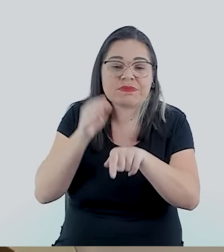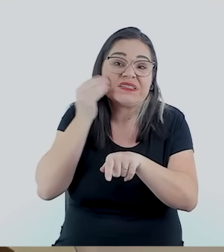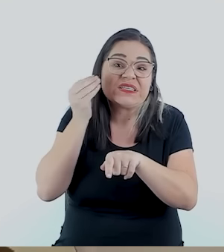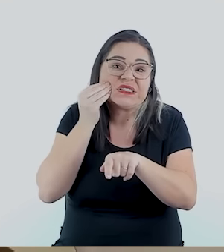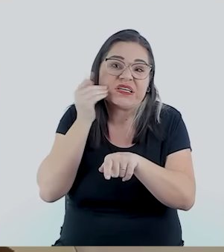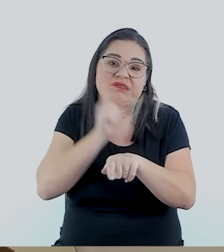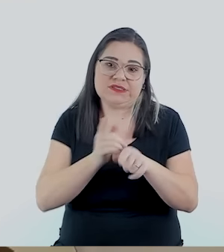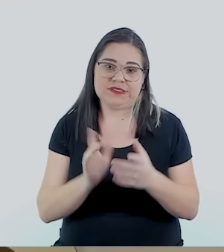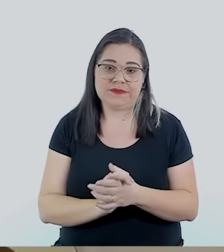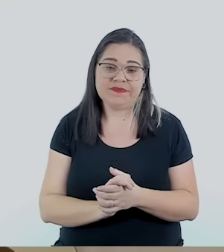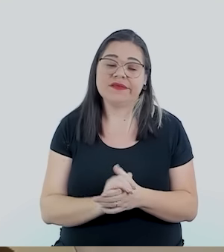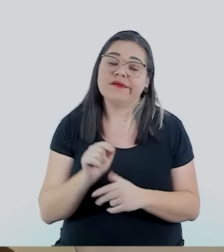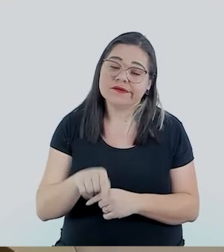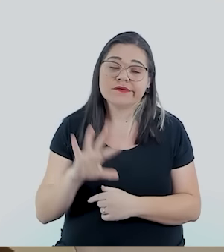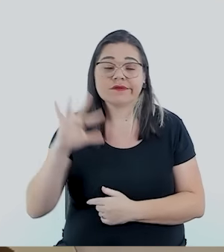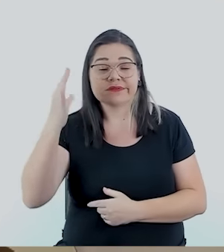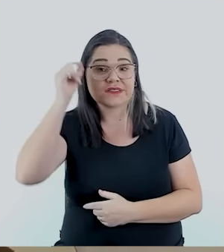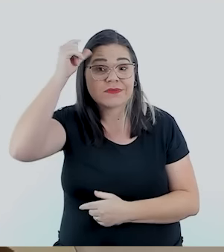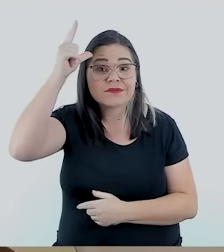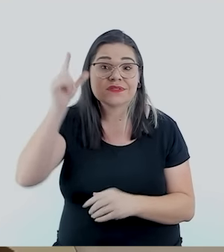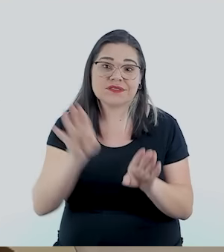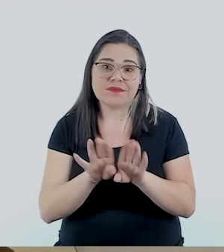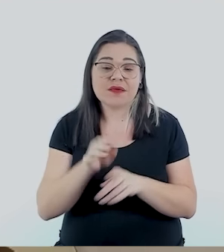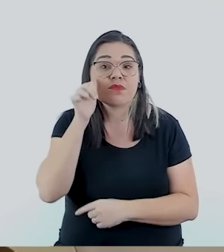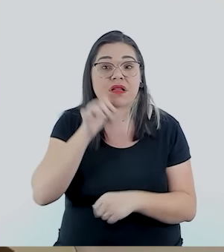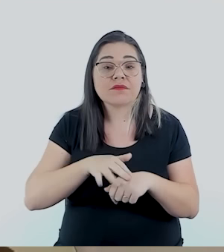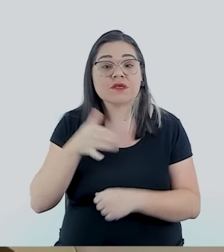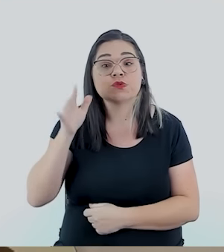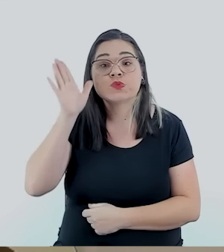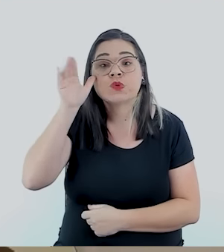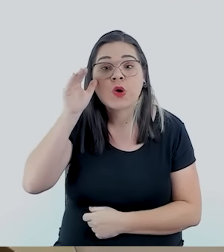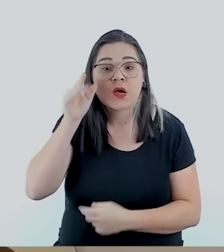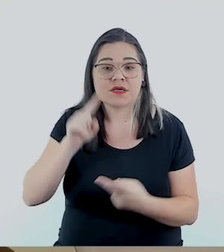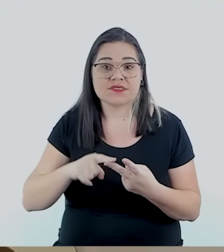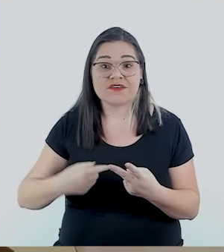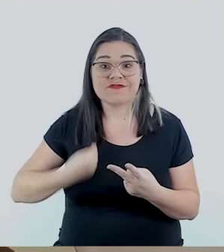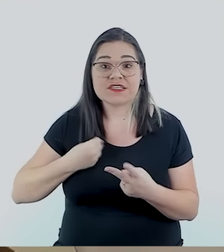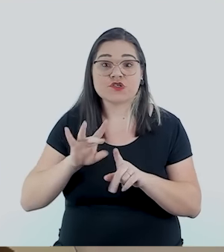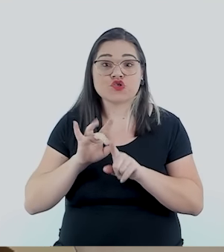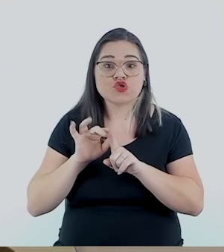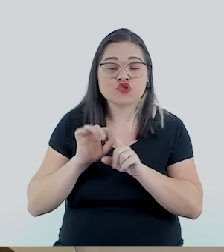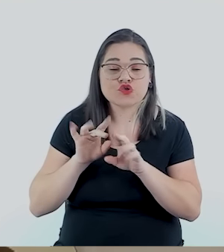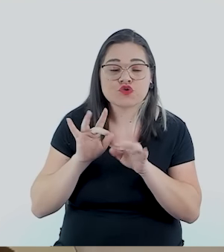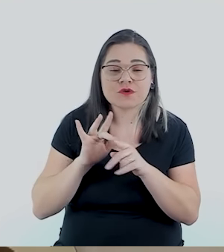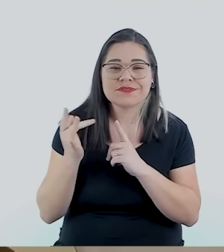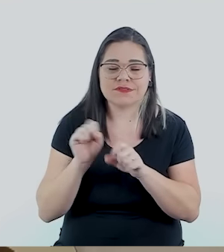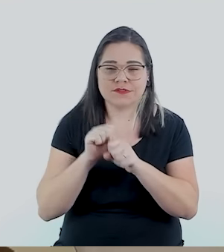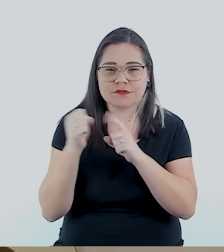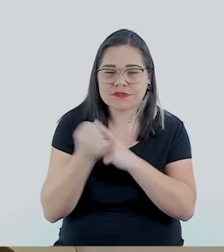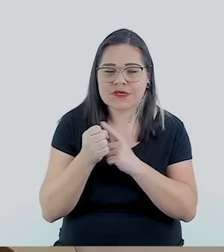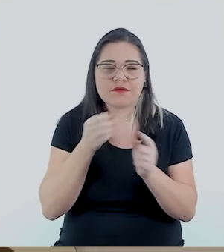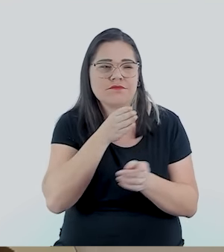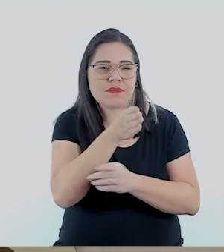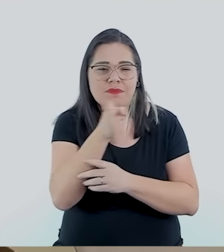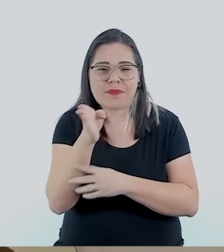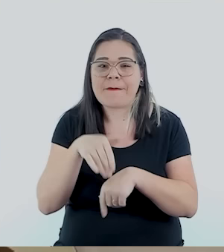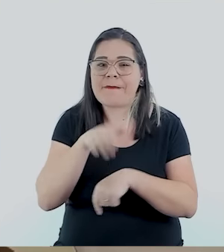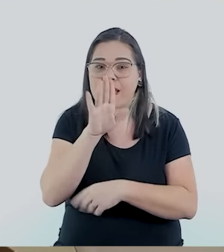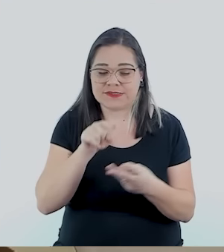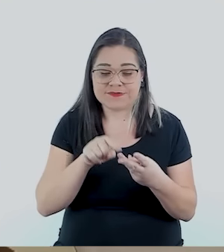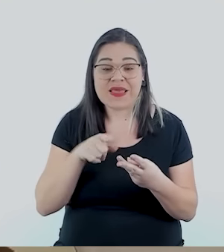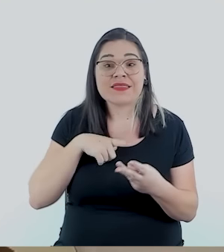isso se estende pra maturidade também ela é mais curiosa ela tem uma vida social mais ativa ela tem mais interesse de fazer novos amigos